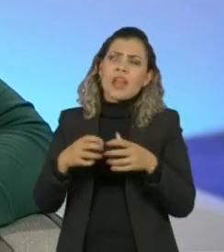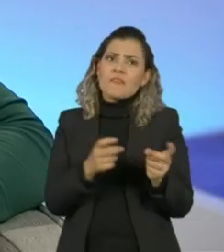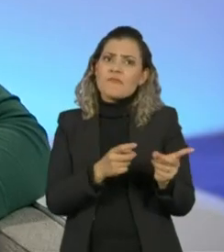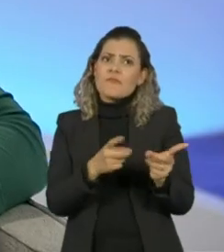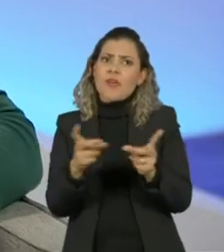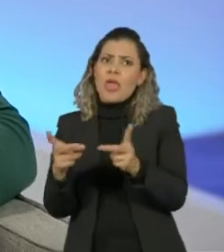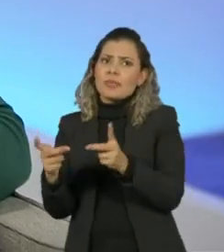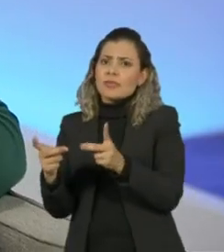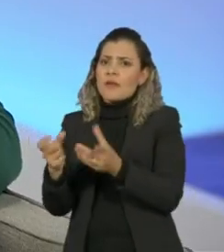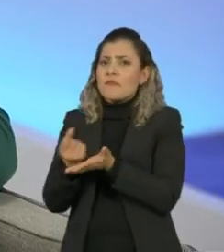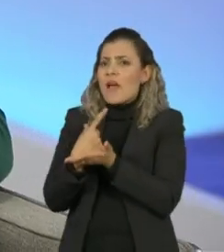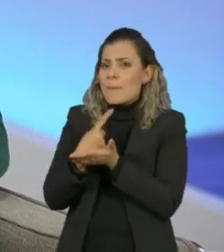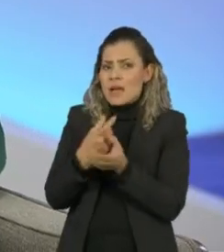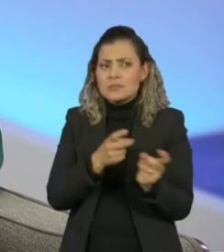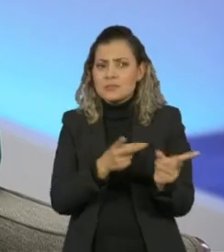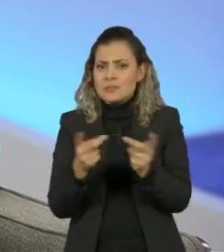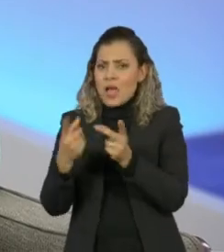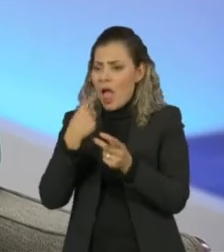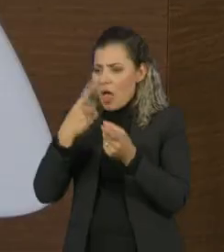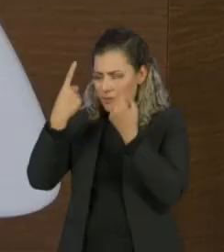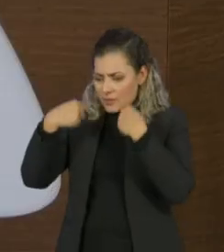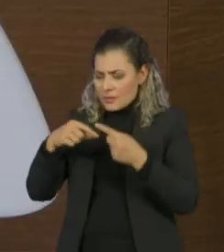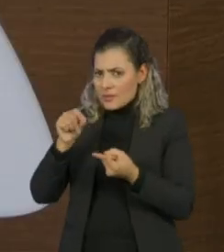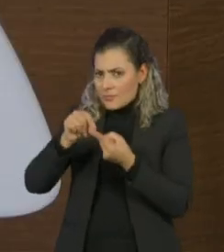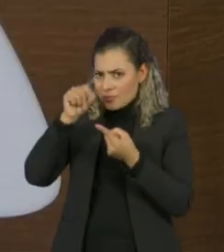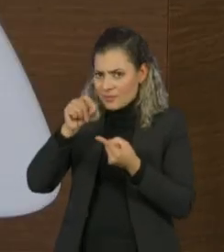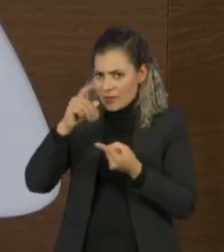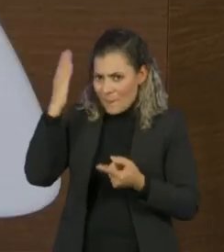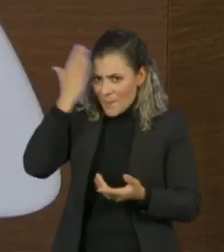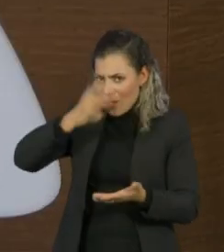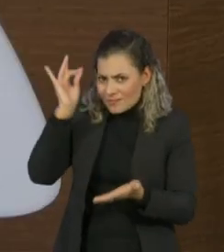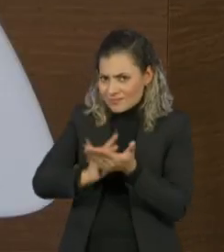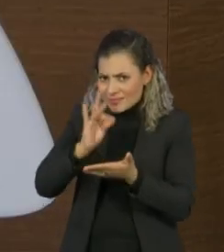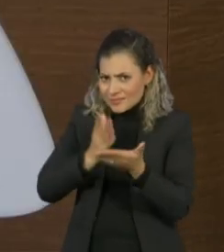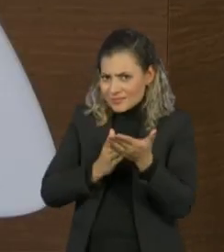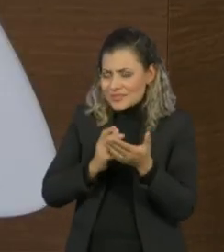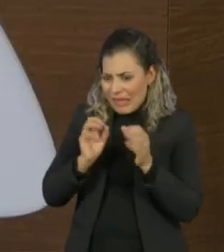nas farmácias, qual é a real efetividade disso e que confusão pode causar?